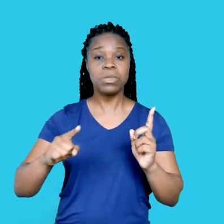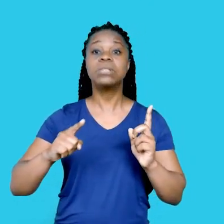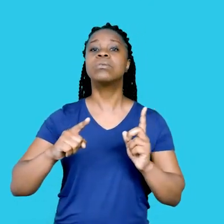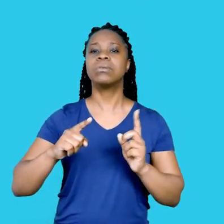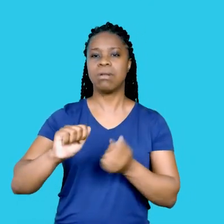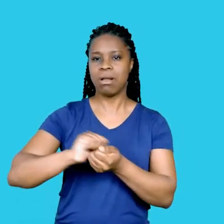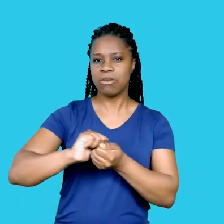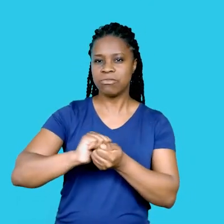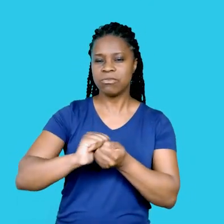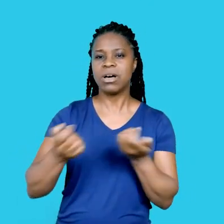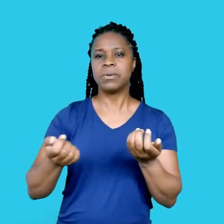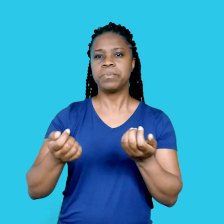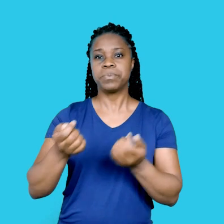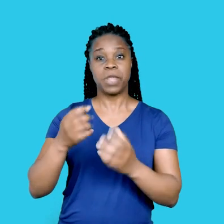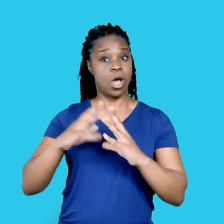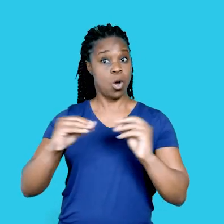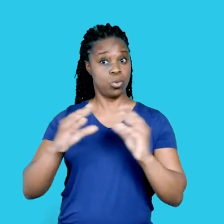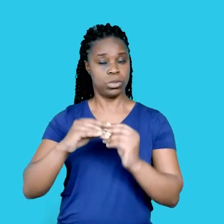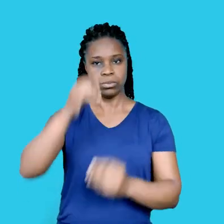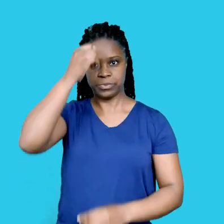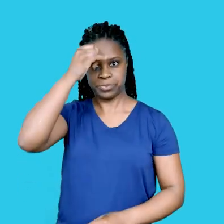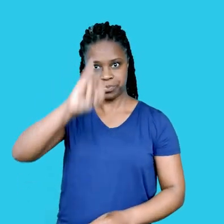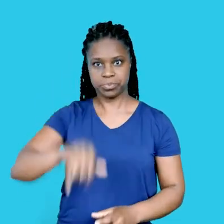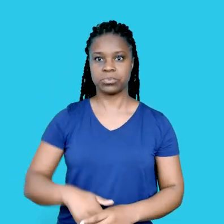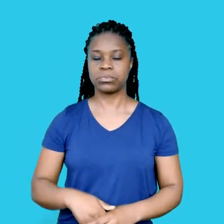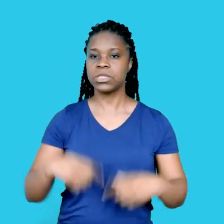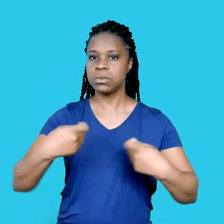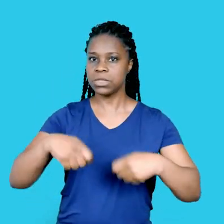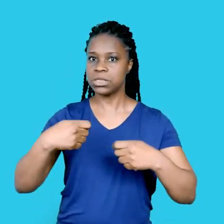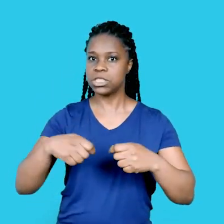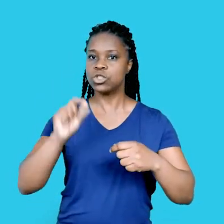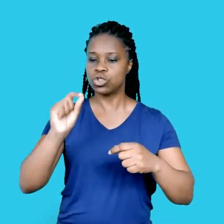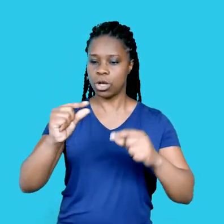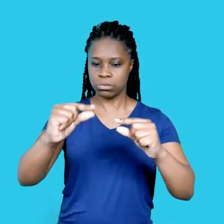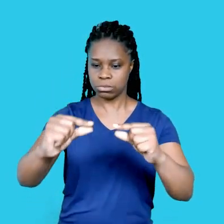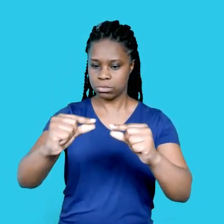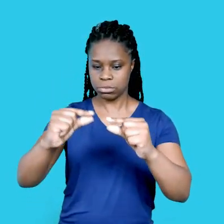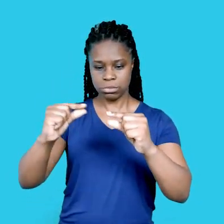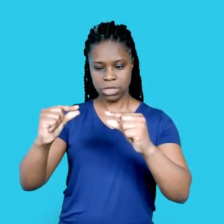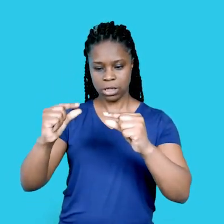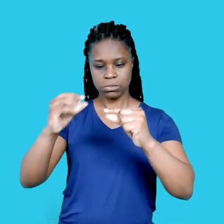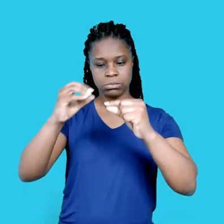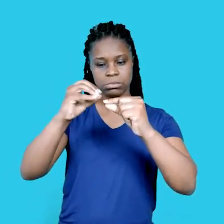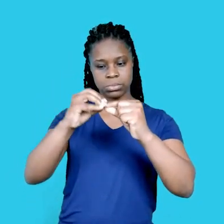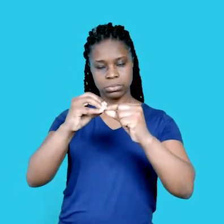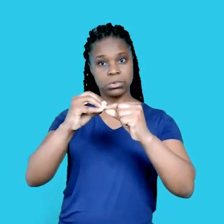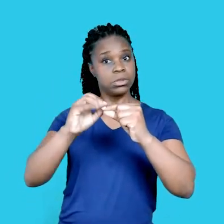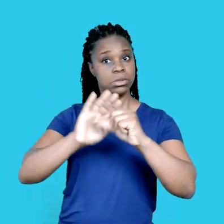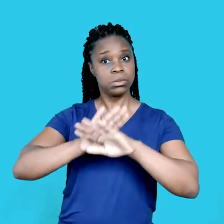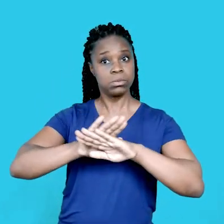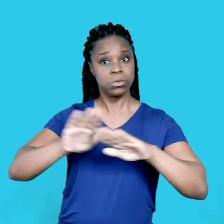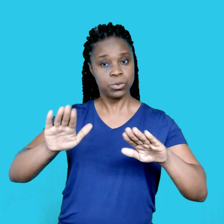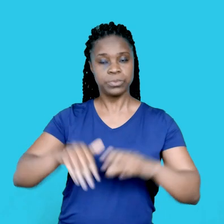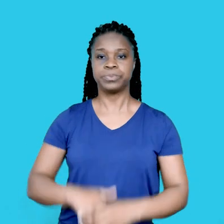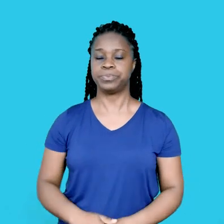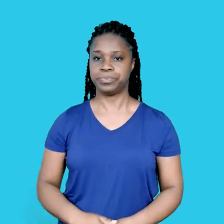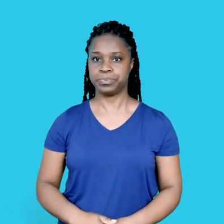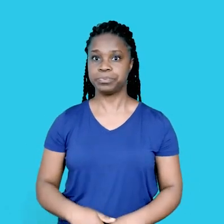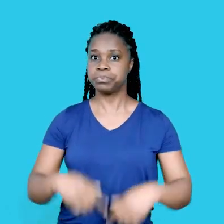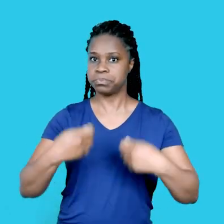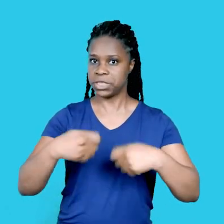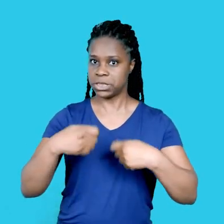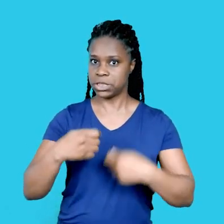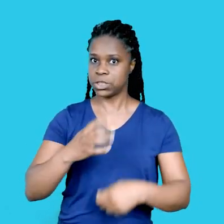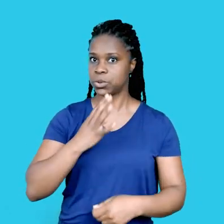nem passe algodão com álcool na agulha. Apenas reencape cuidadosamente a agulha. É importante conhecer